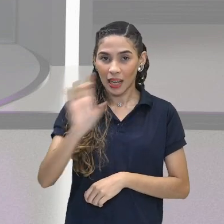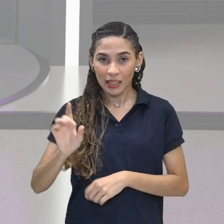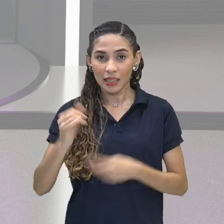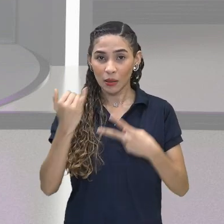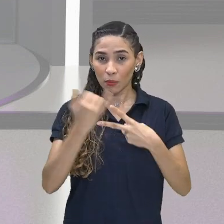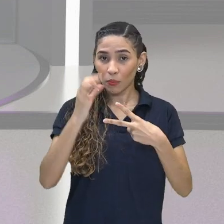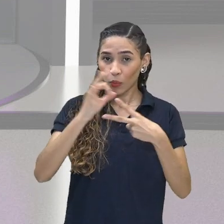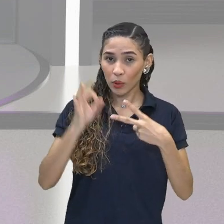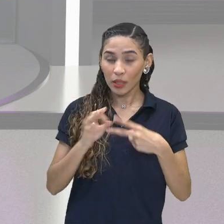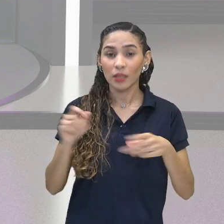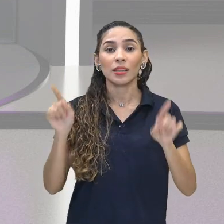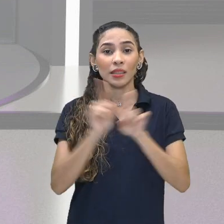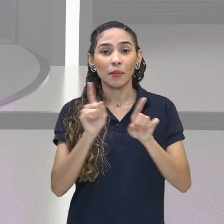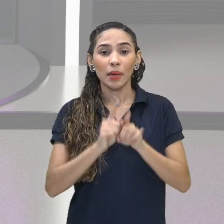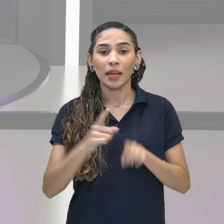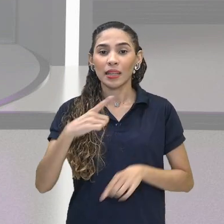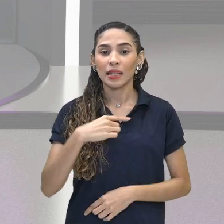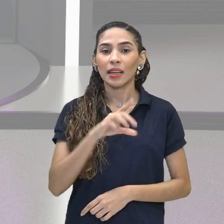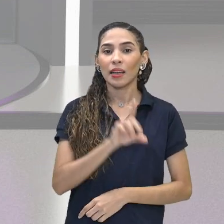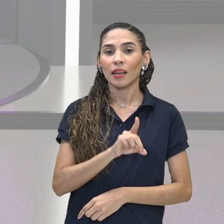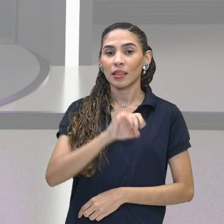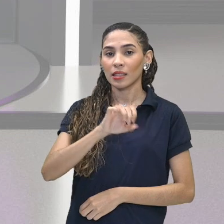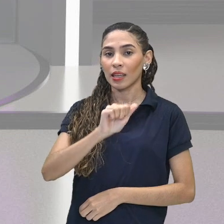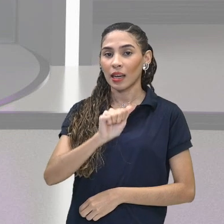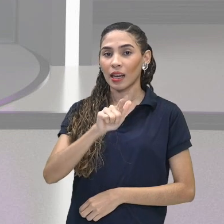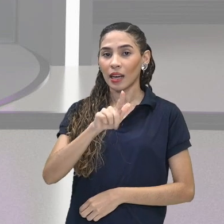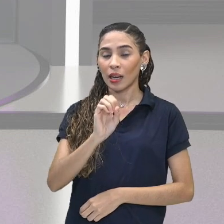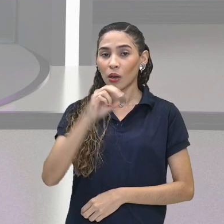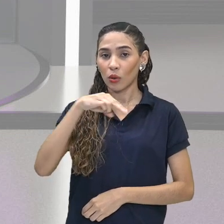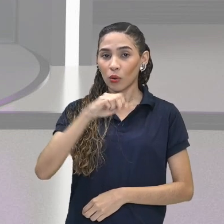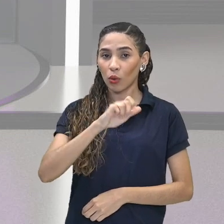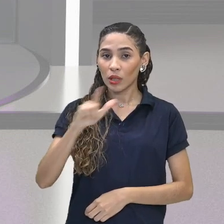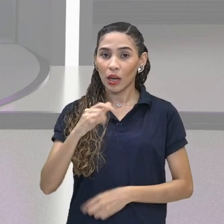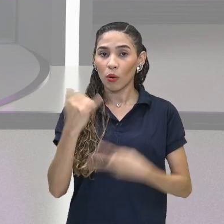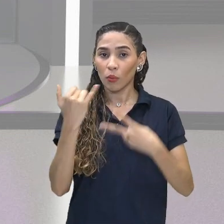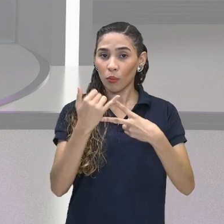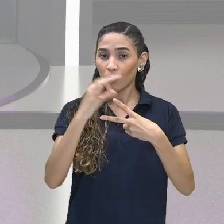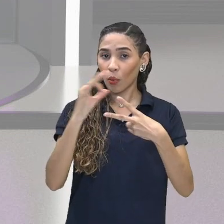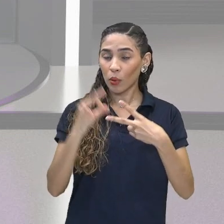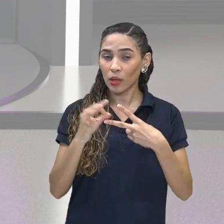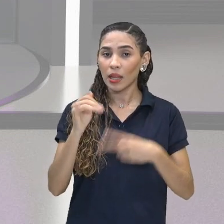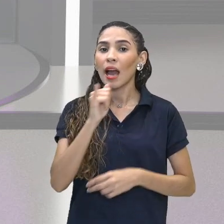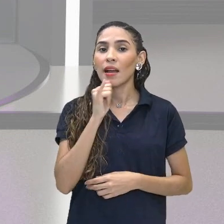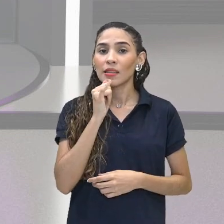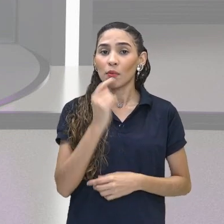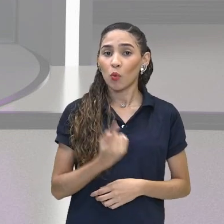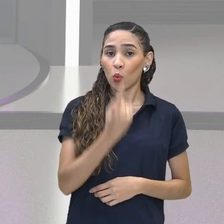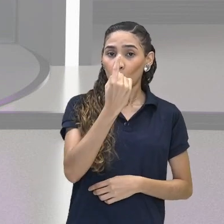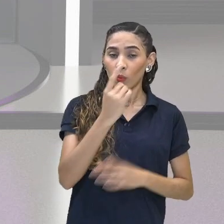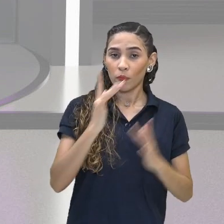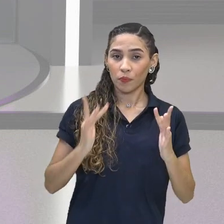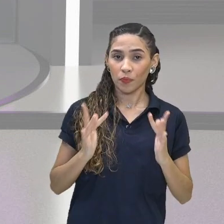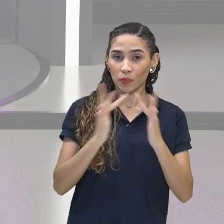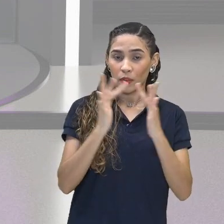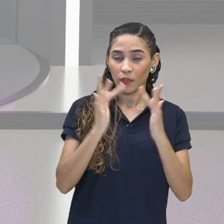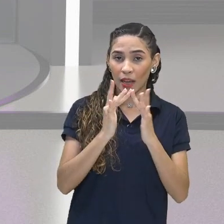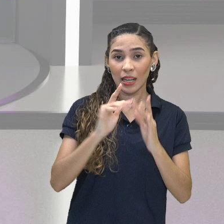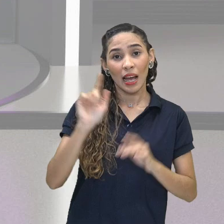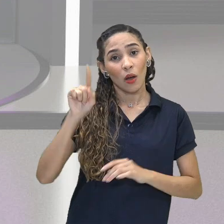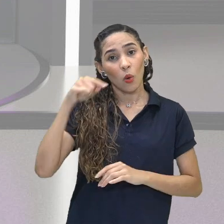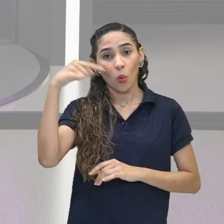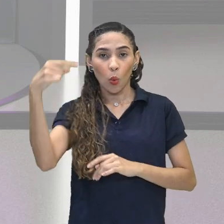Temos também a diagonal do polígono, que é quando você sai de um vértice e vai até